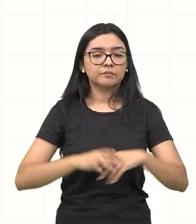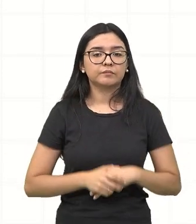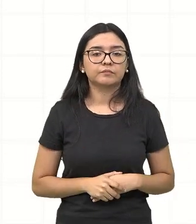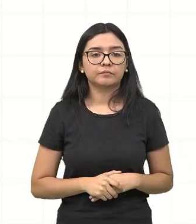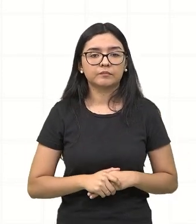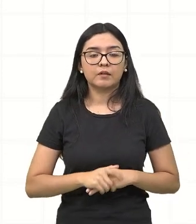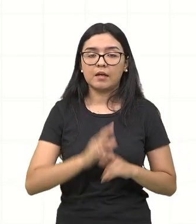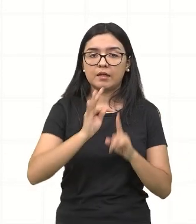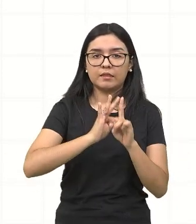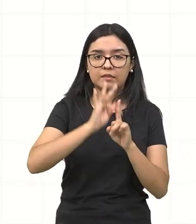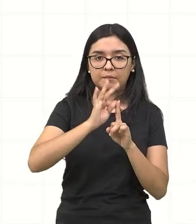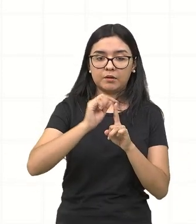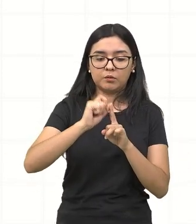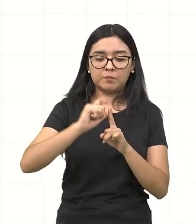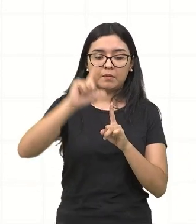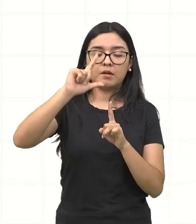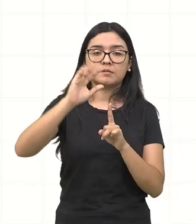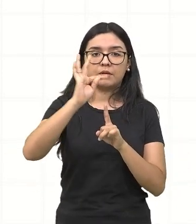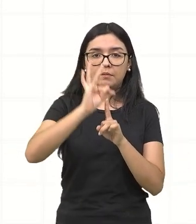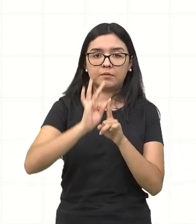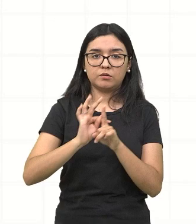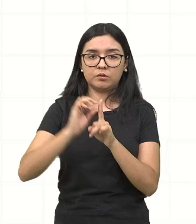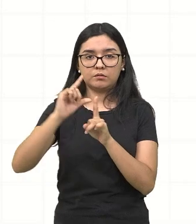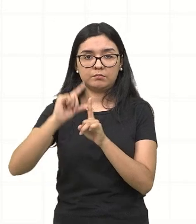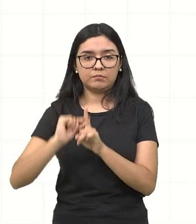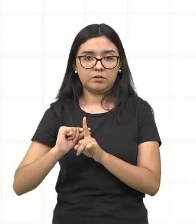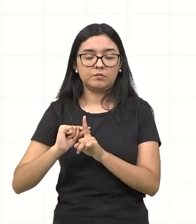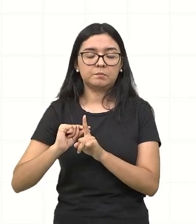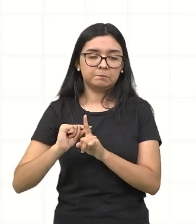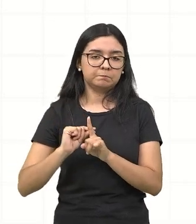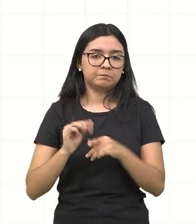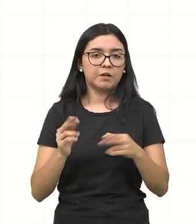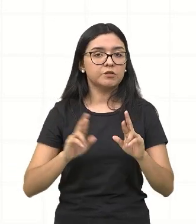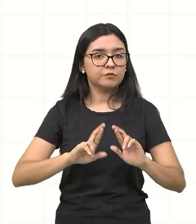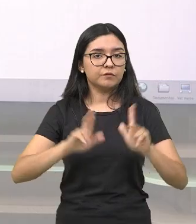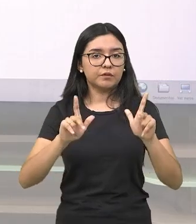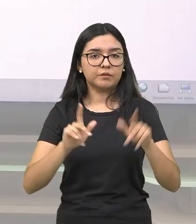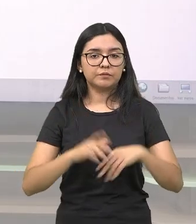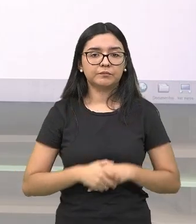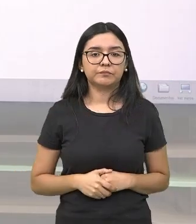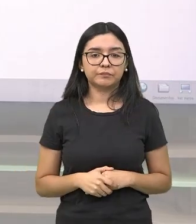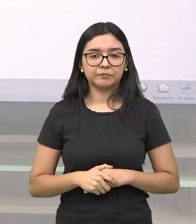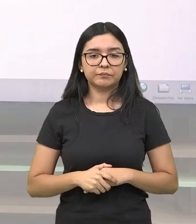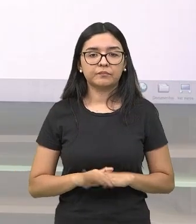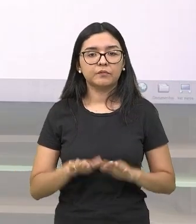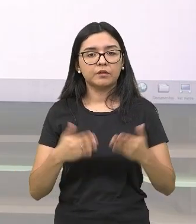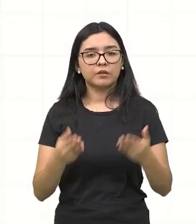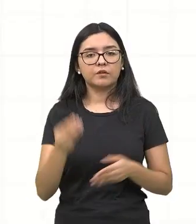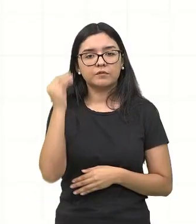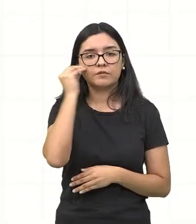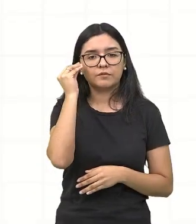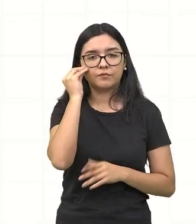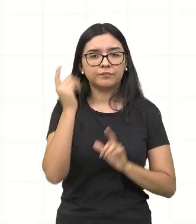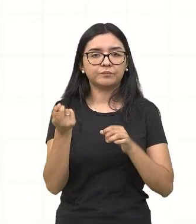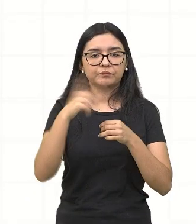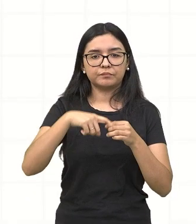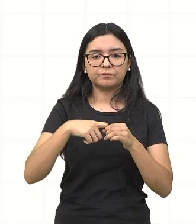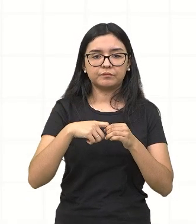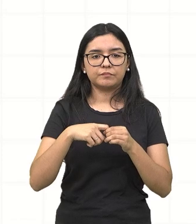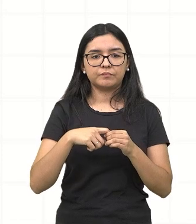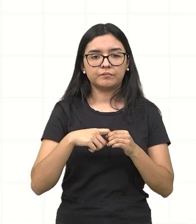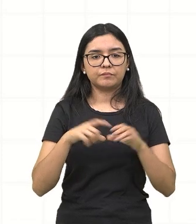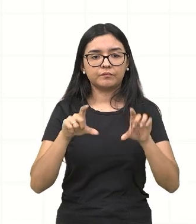Entre a temperatura máxima e a temperatura mínima. Tudo bem? Você vai olhar lá para o nosso